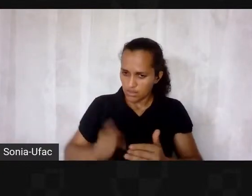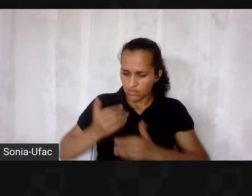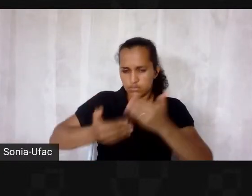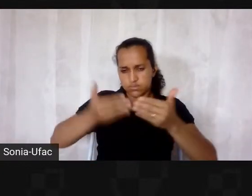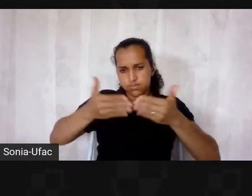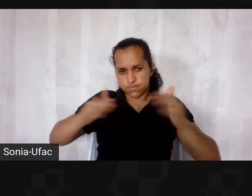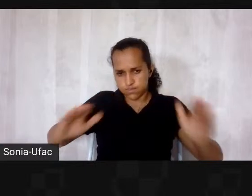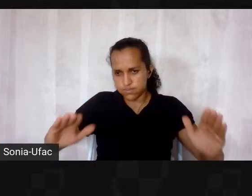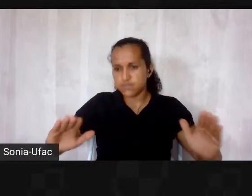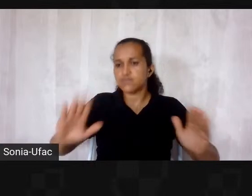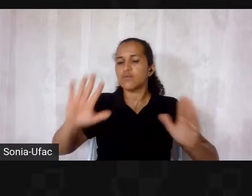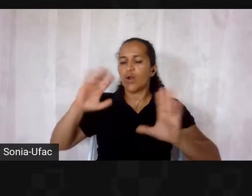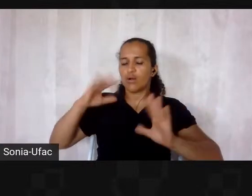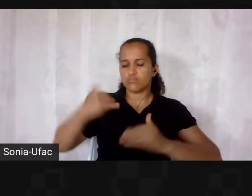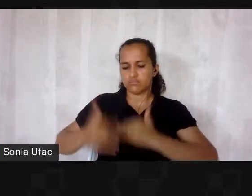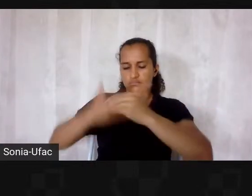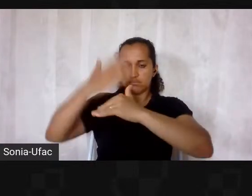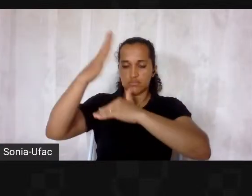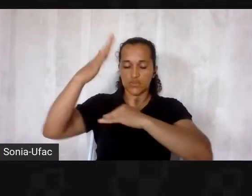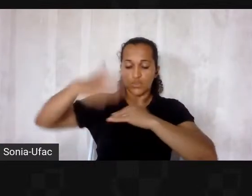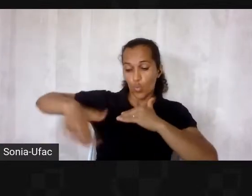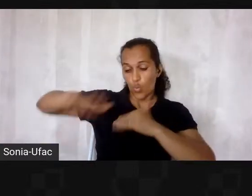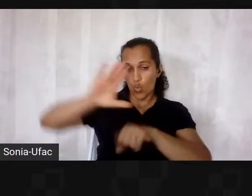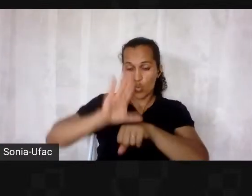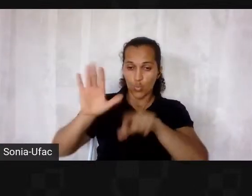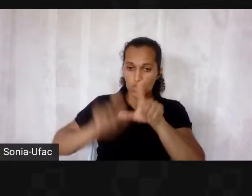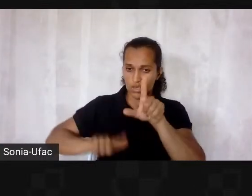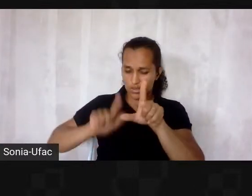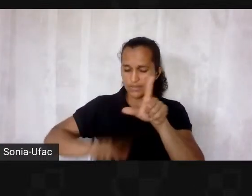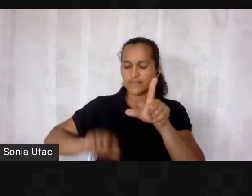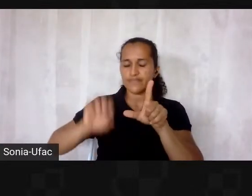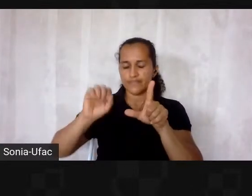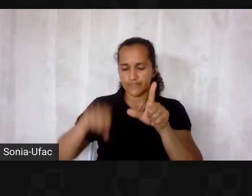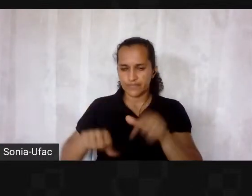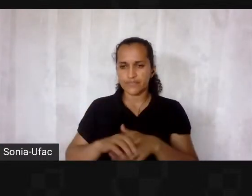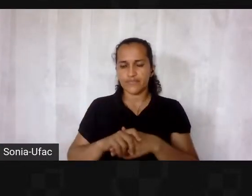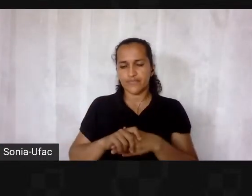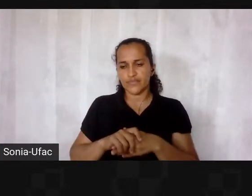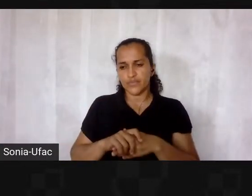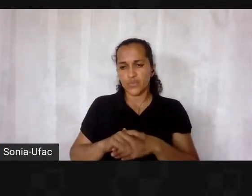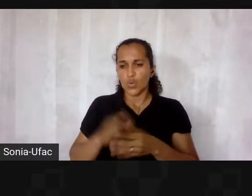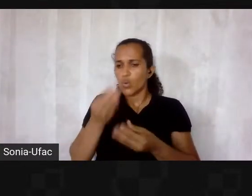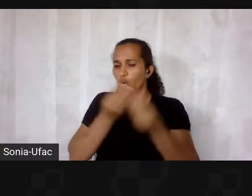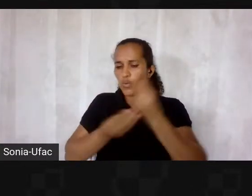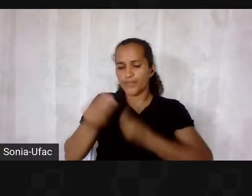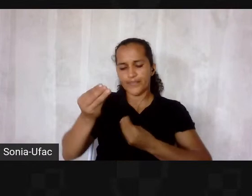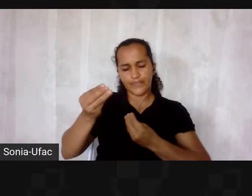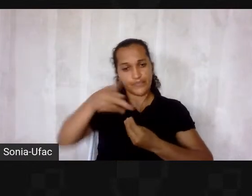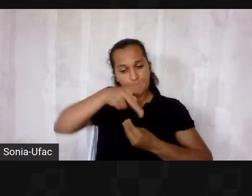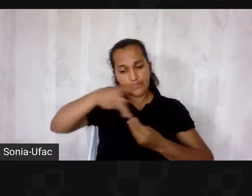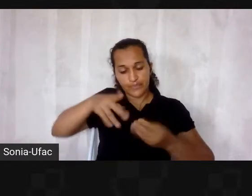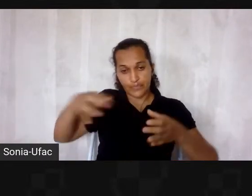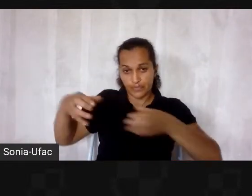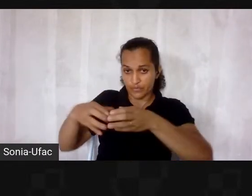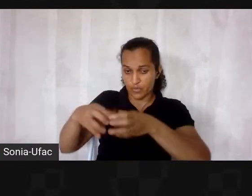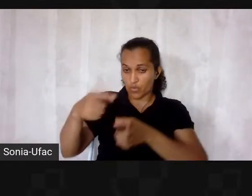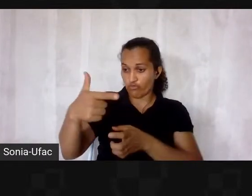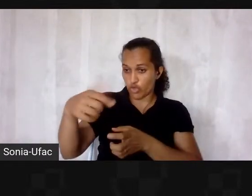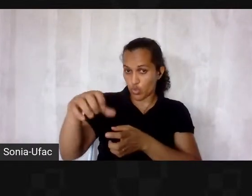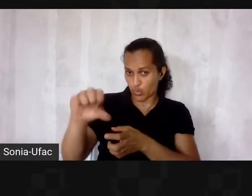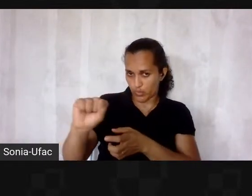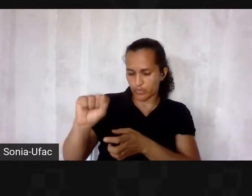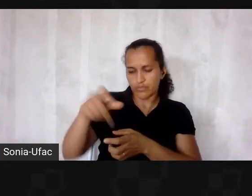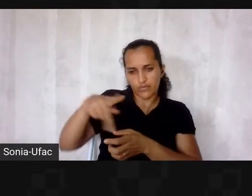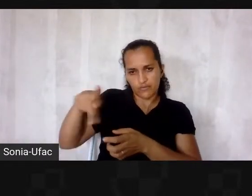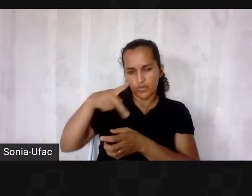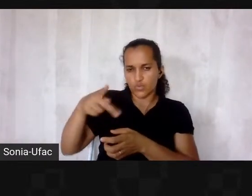territórios dentro do curso de letras. No que se refere ao quadro docente, o departamento de letras, ele tinha 28 professores na década